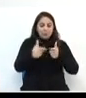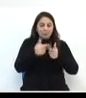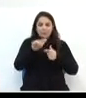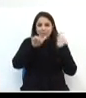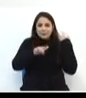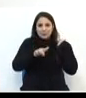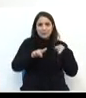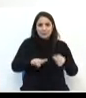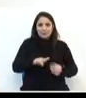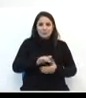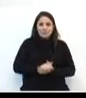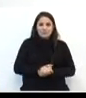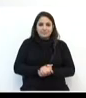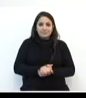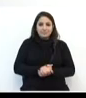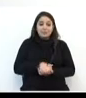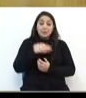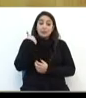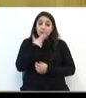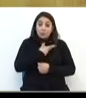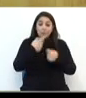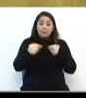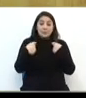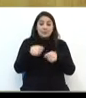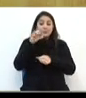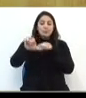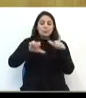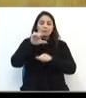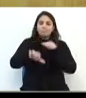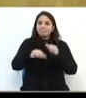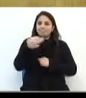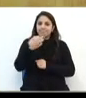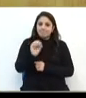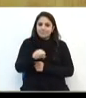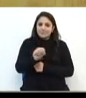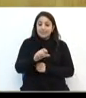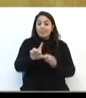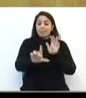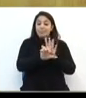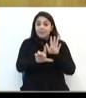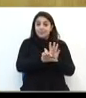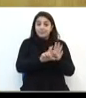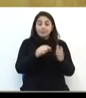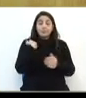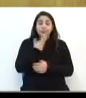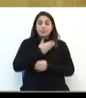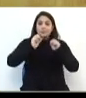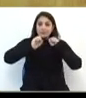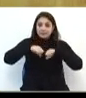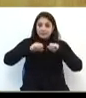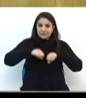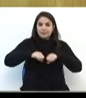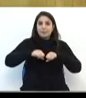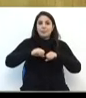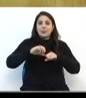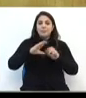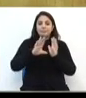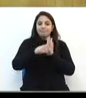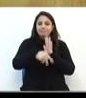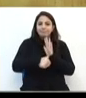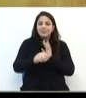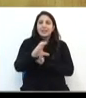está acontecendo atualmente? Nós precisamos de mudanças legislativas, mudanças no nosso sistema